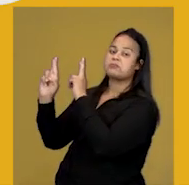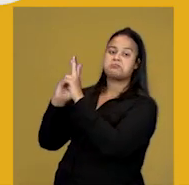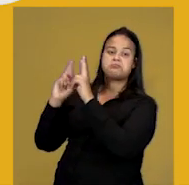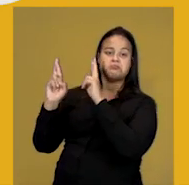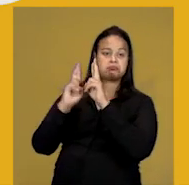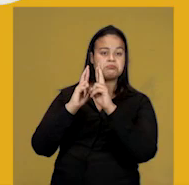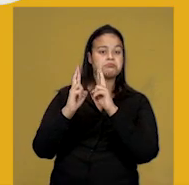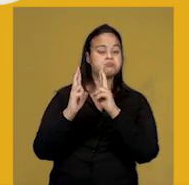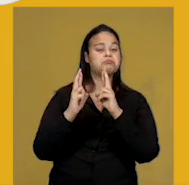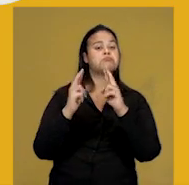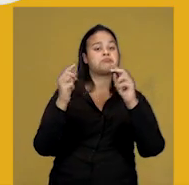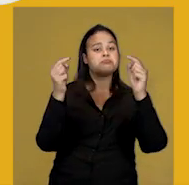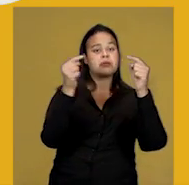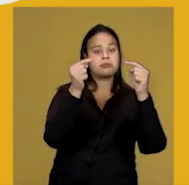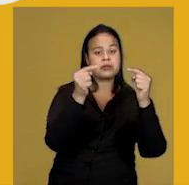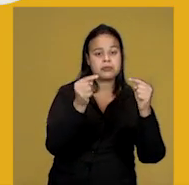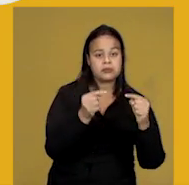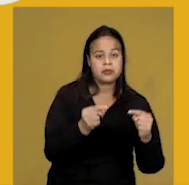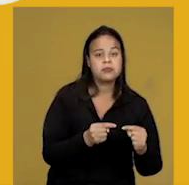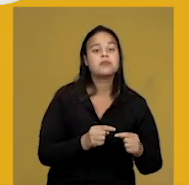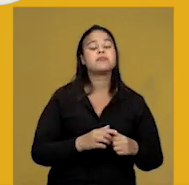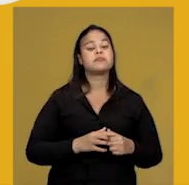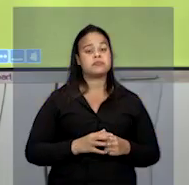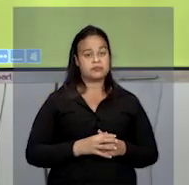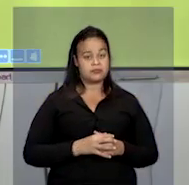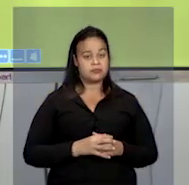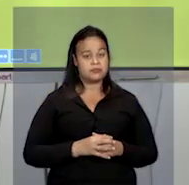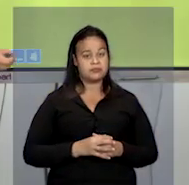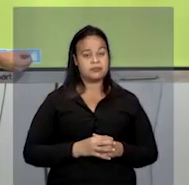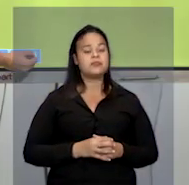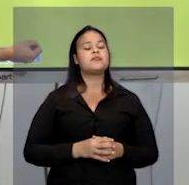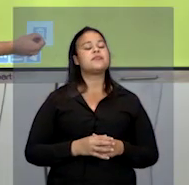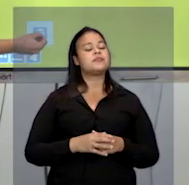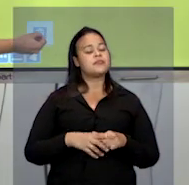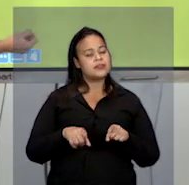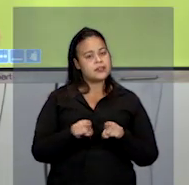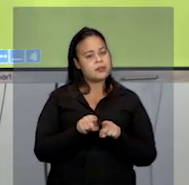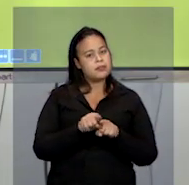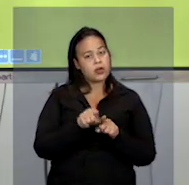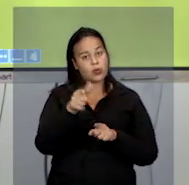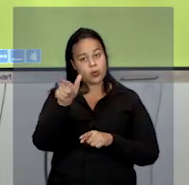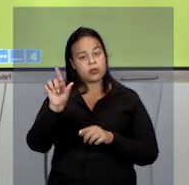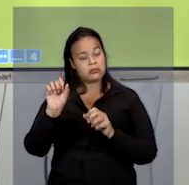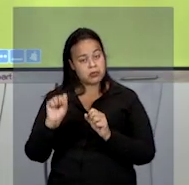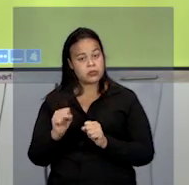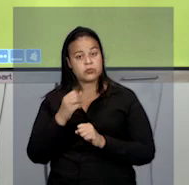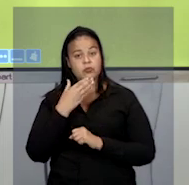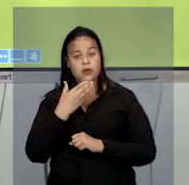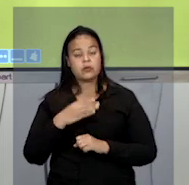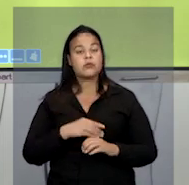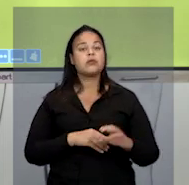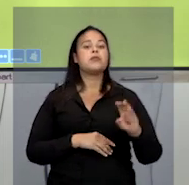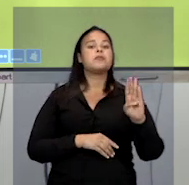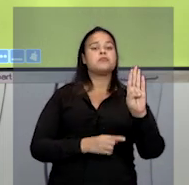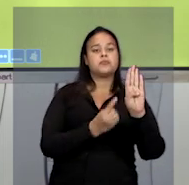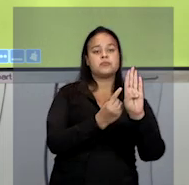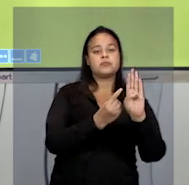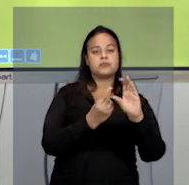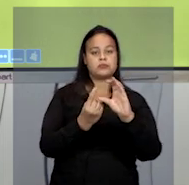são equivalentes. E também eu posso tirar outra relação. Qual que é essa outra relação? B1, C1